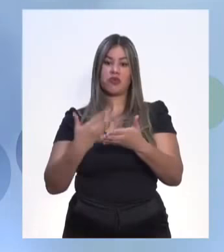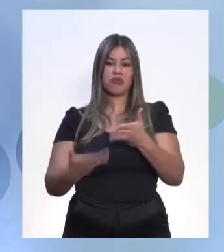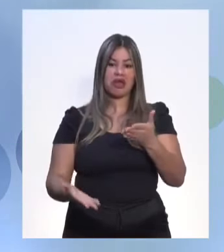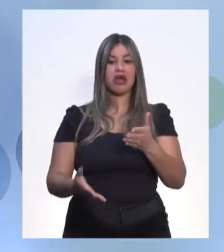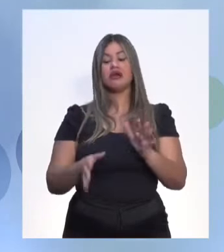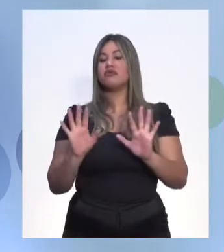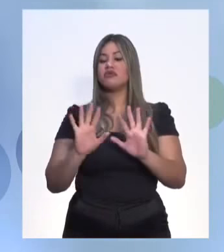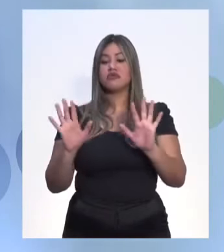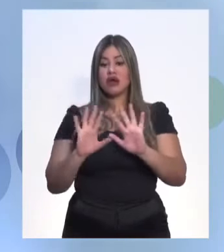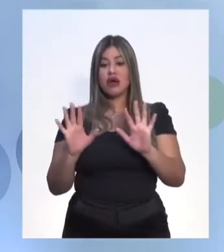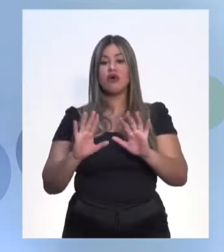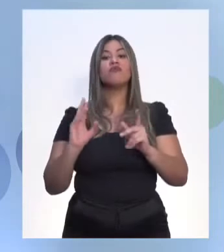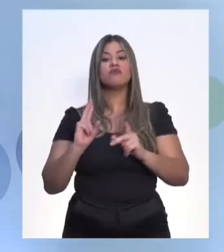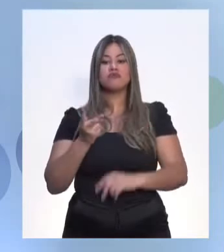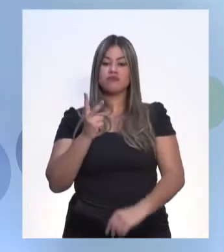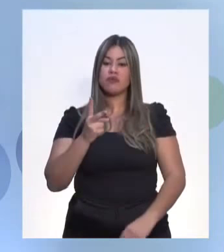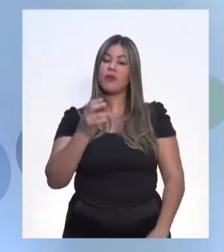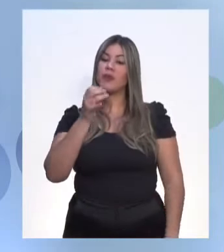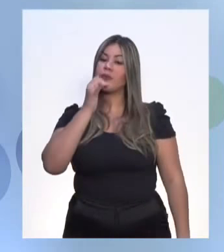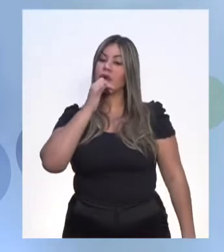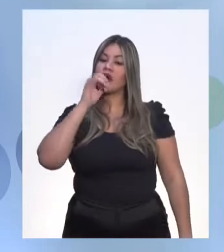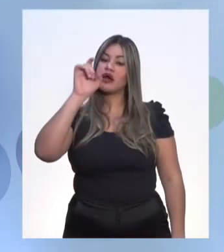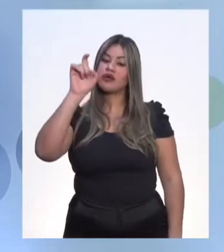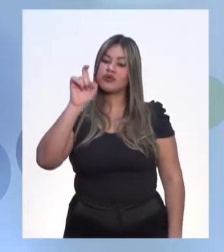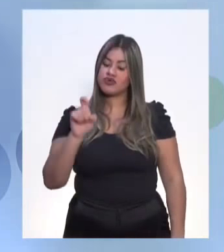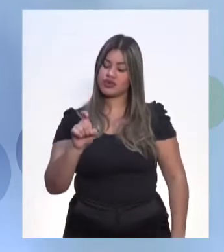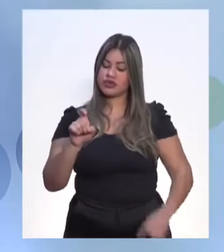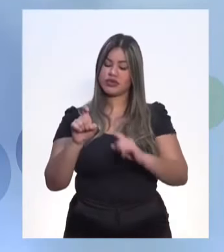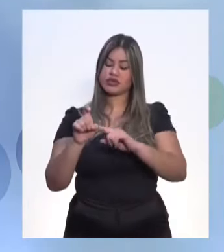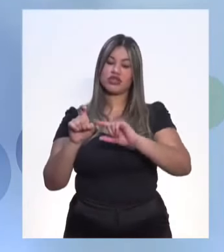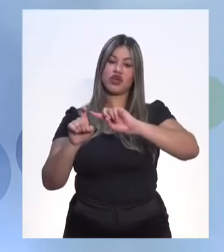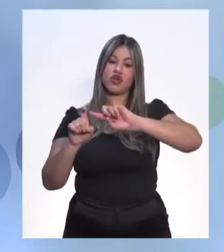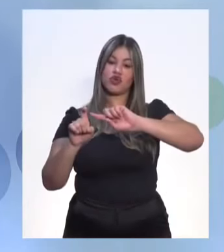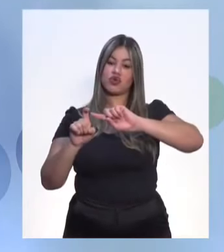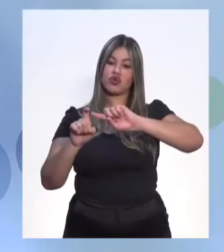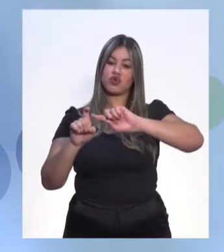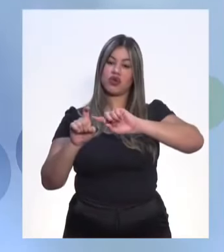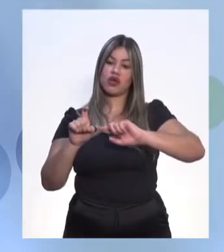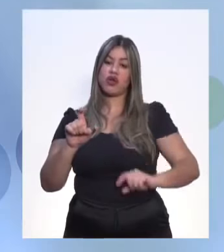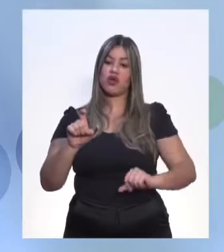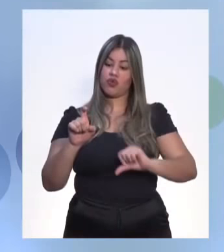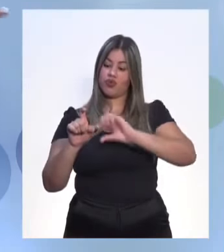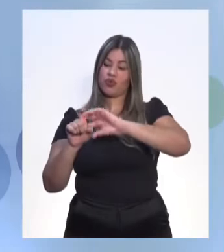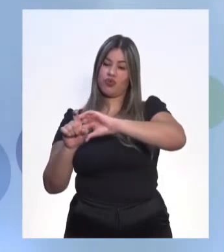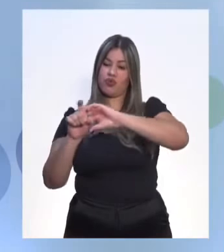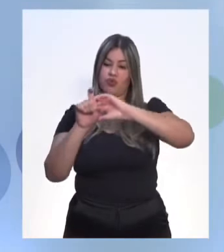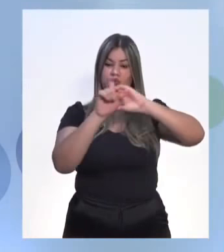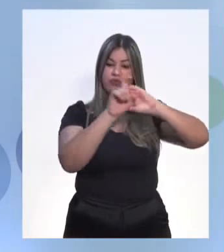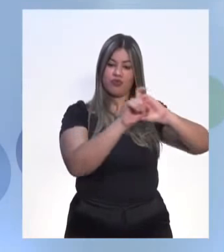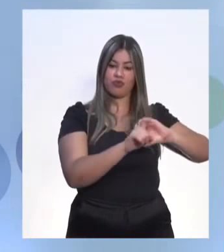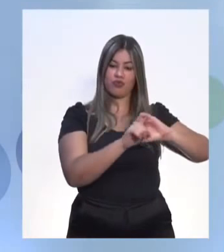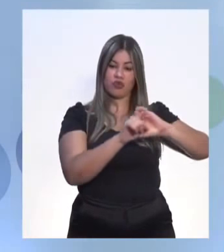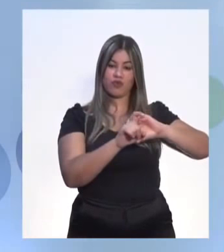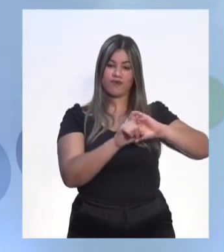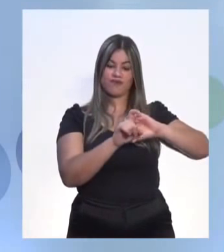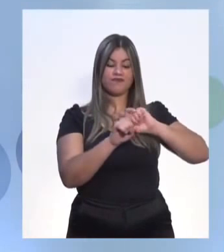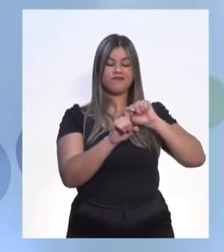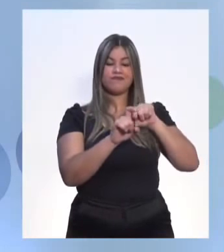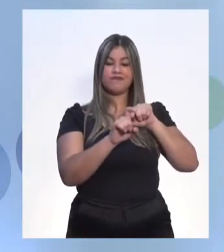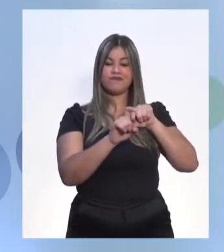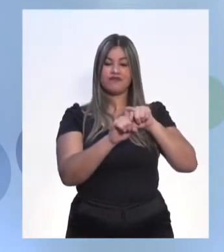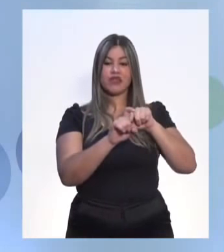então o que acontece o x a não é porque você muda a posição dele que ele vai deixar tá